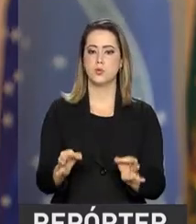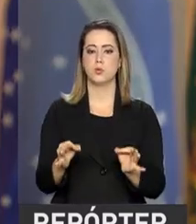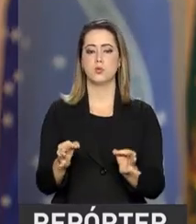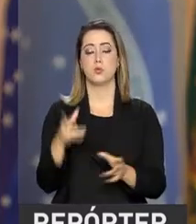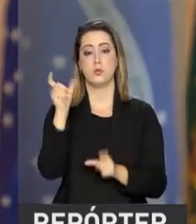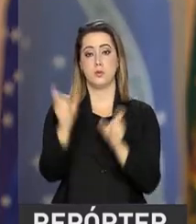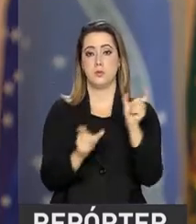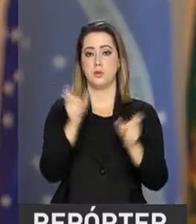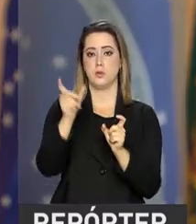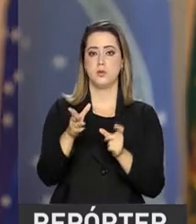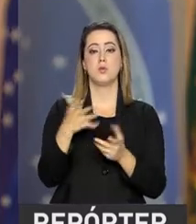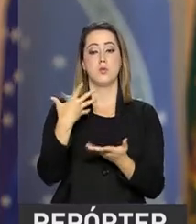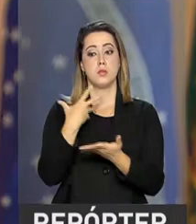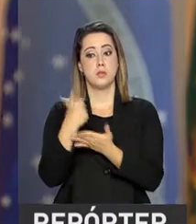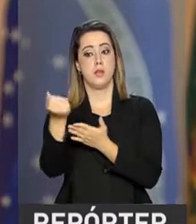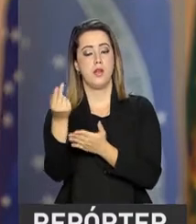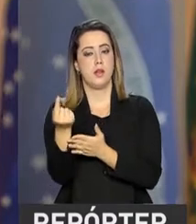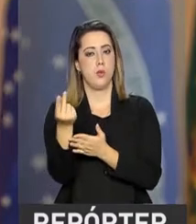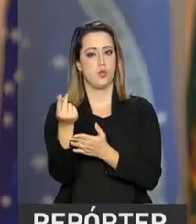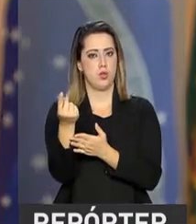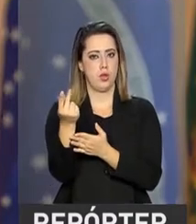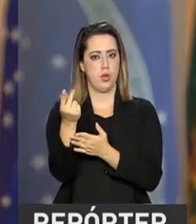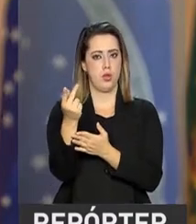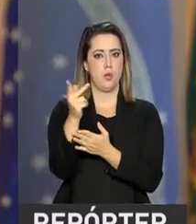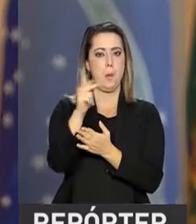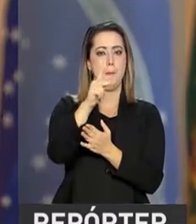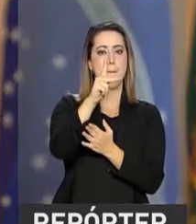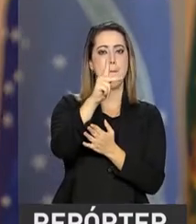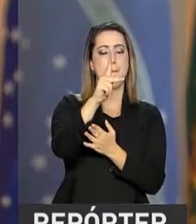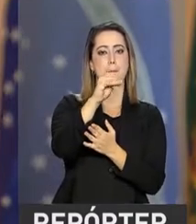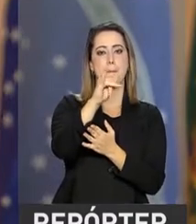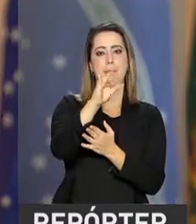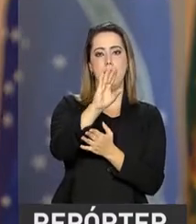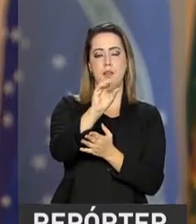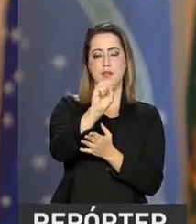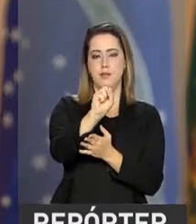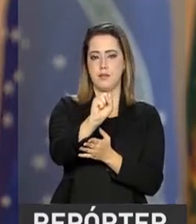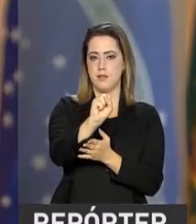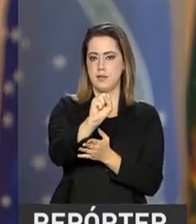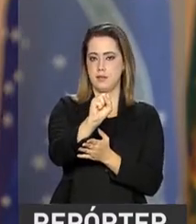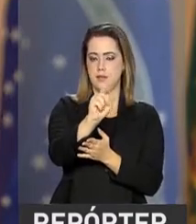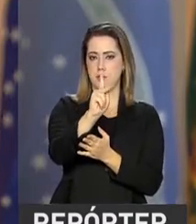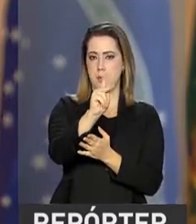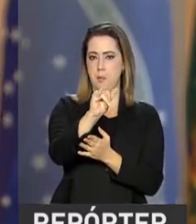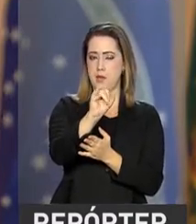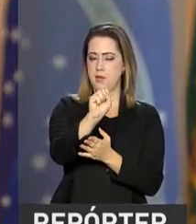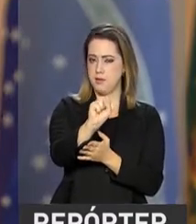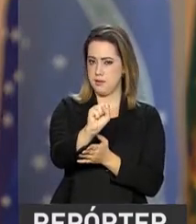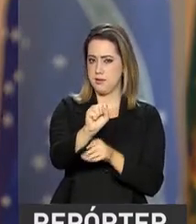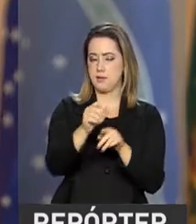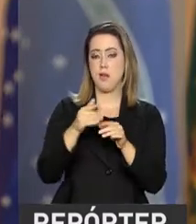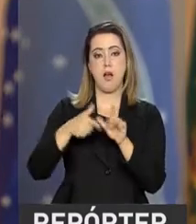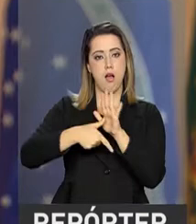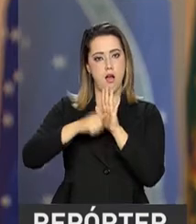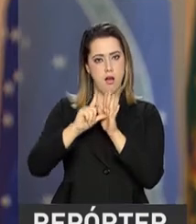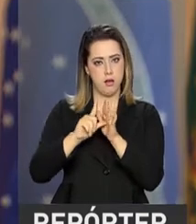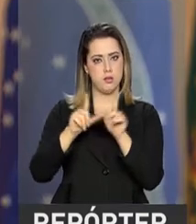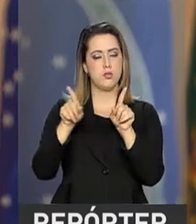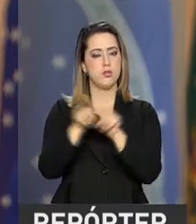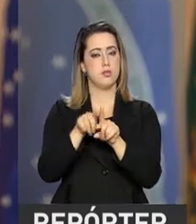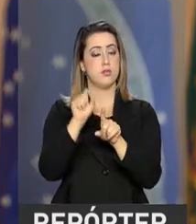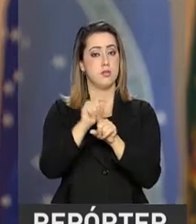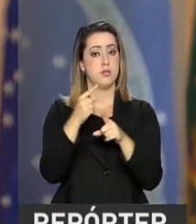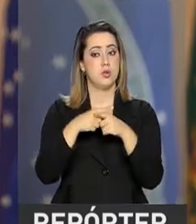trabalhadores sacaram as suas contas do pis pasep mais cedo reduzimos a idade